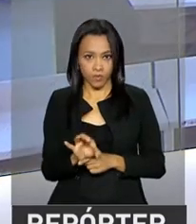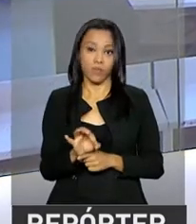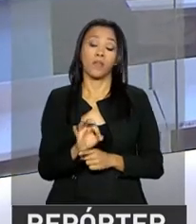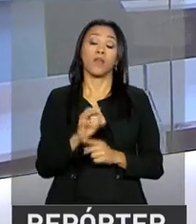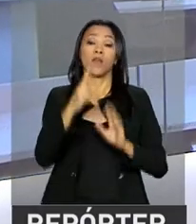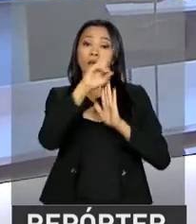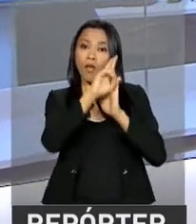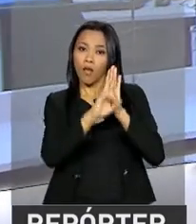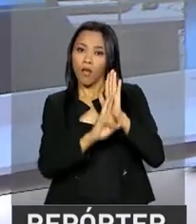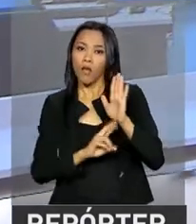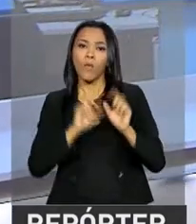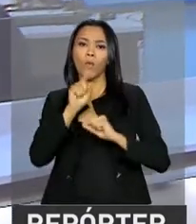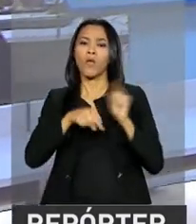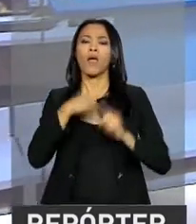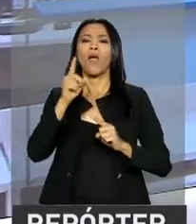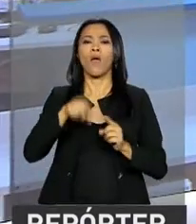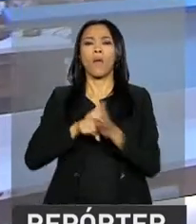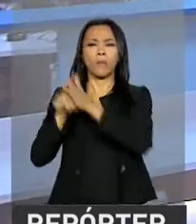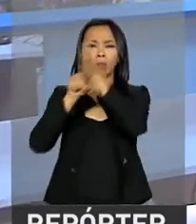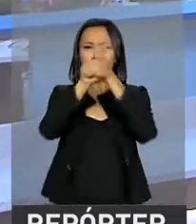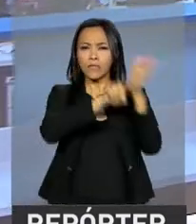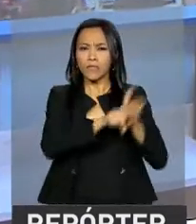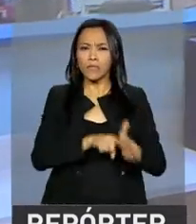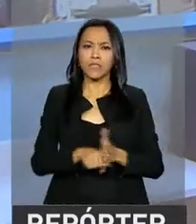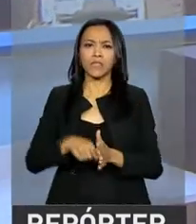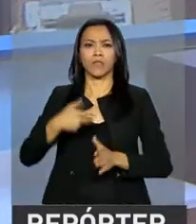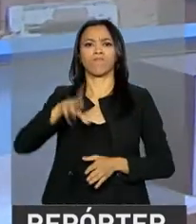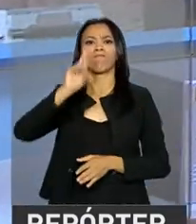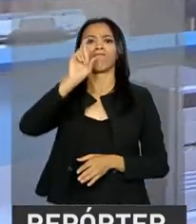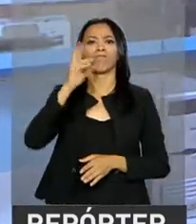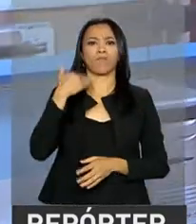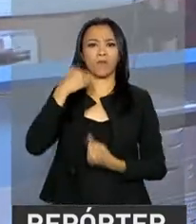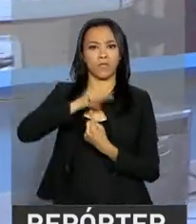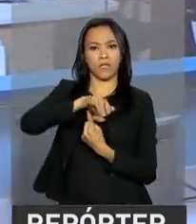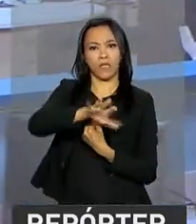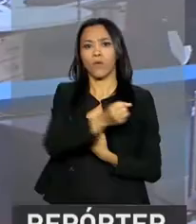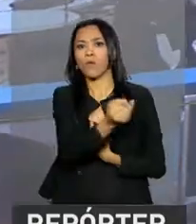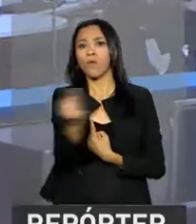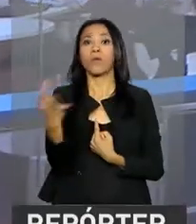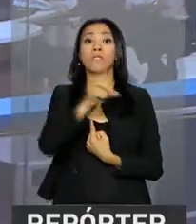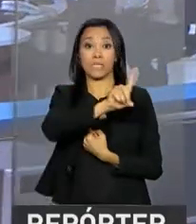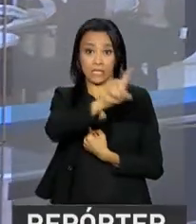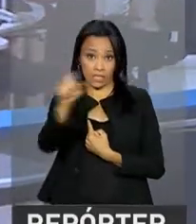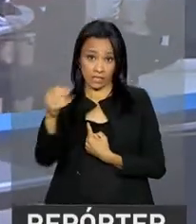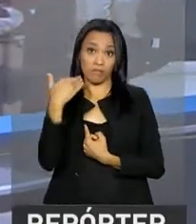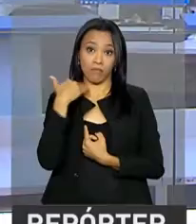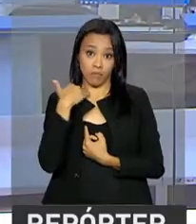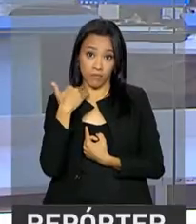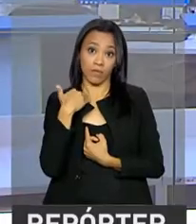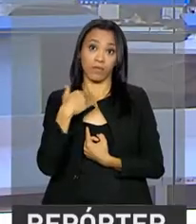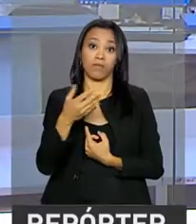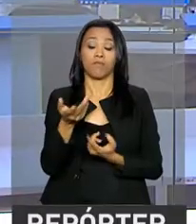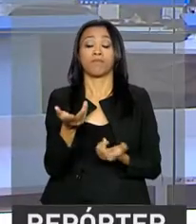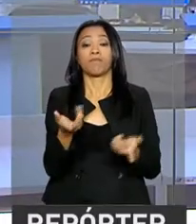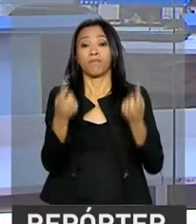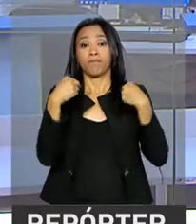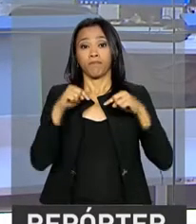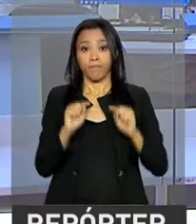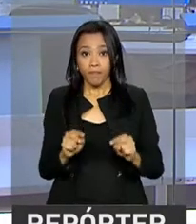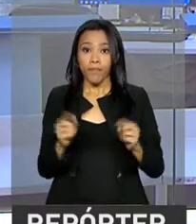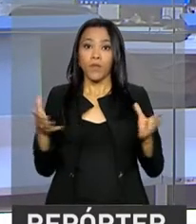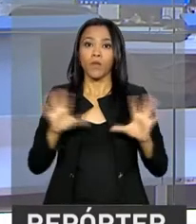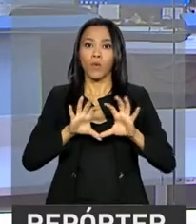é uma pesquisa feita toda semana pelo banco central com mais de cem instituições financeiras e o comitê de